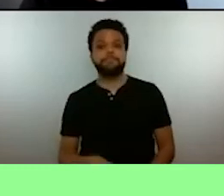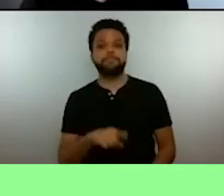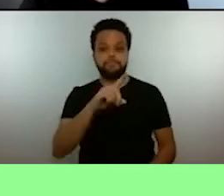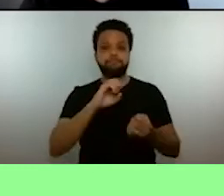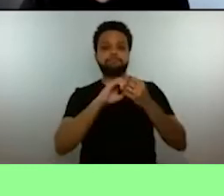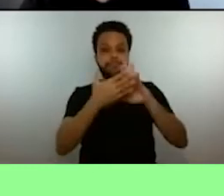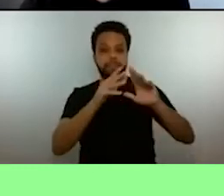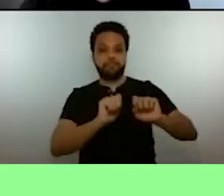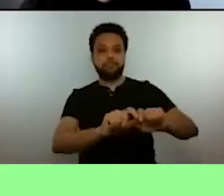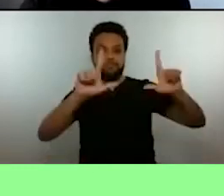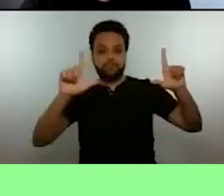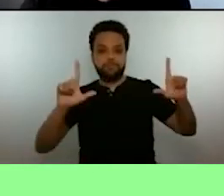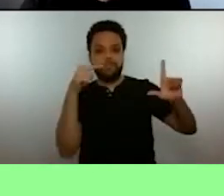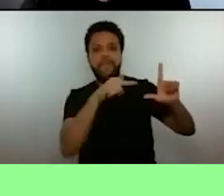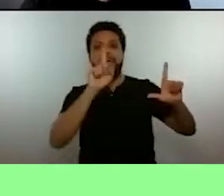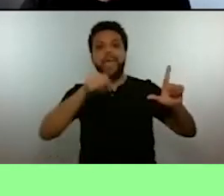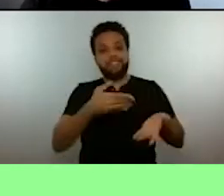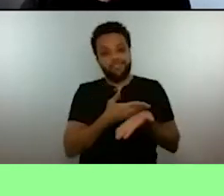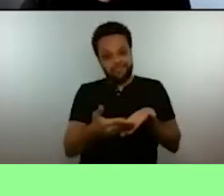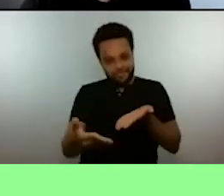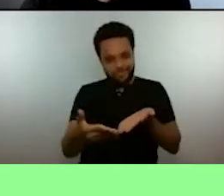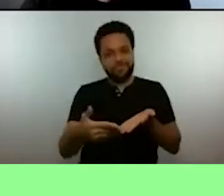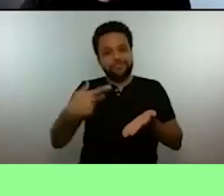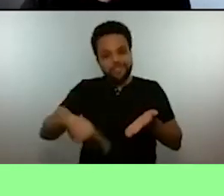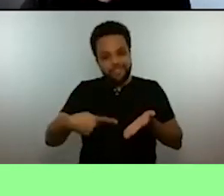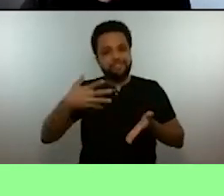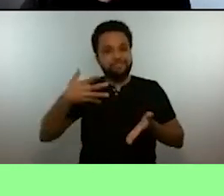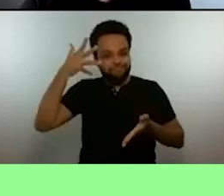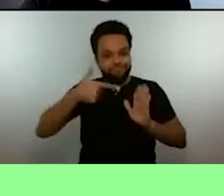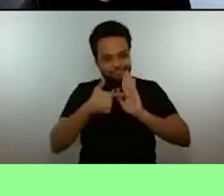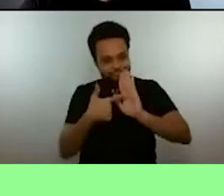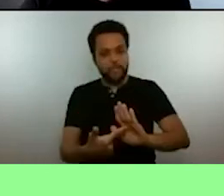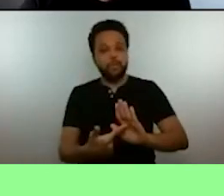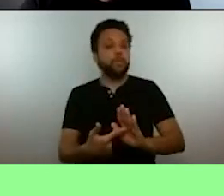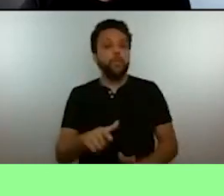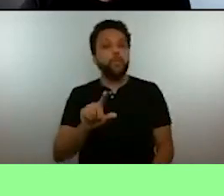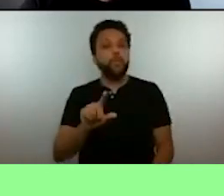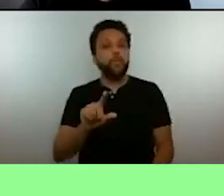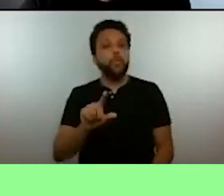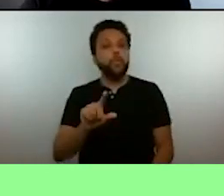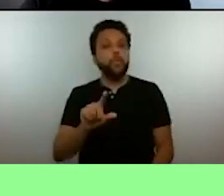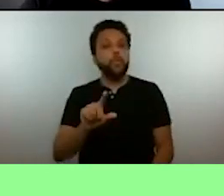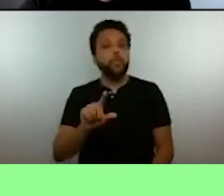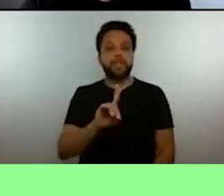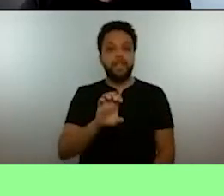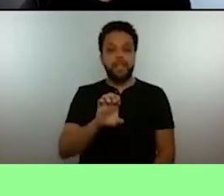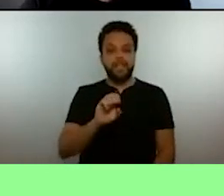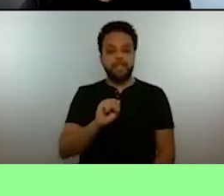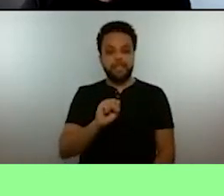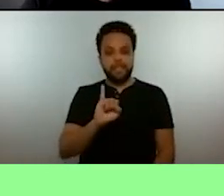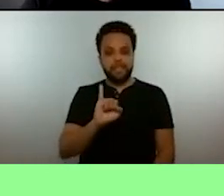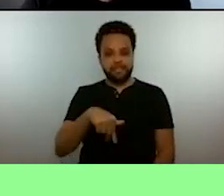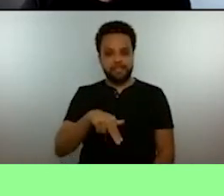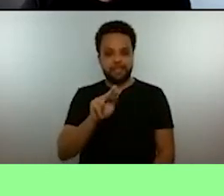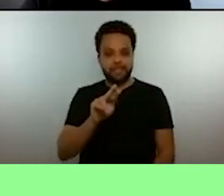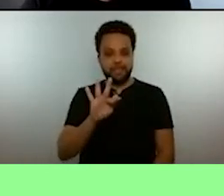para me dar introdução a essa apresentação. A Redesign for All, como o